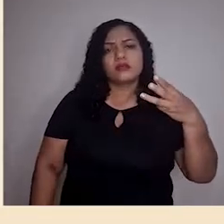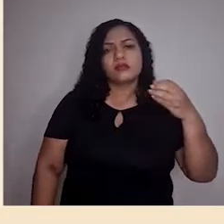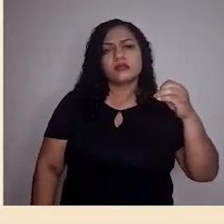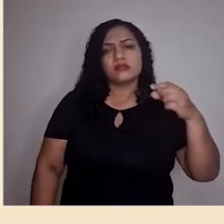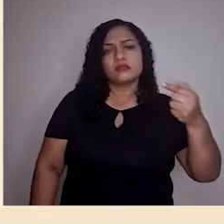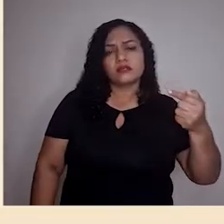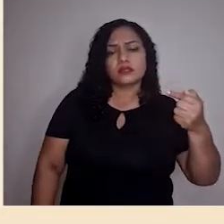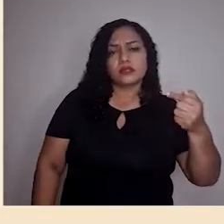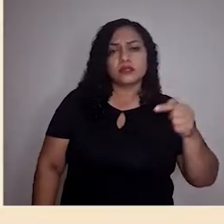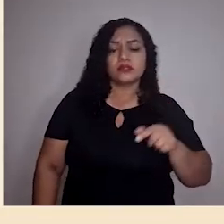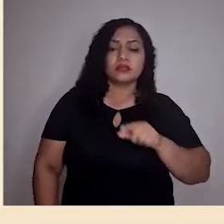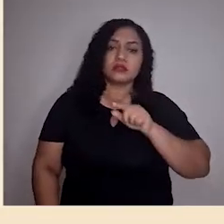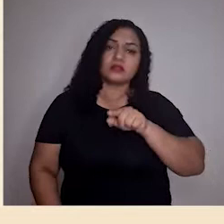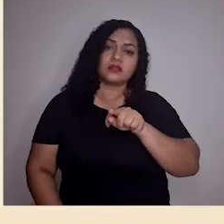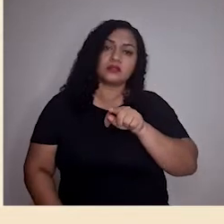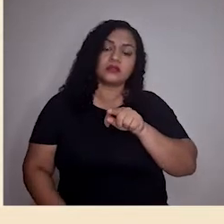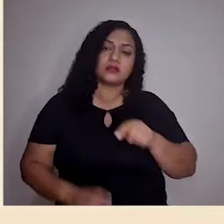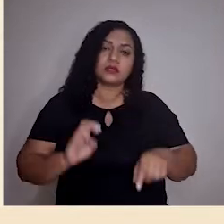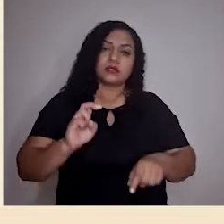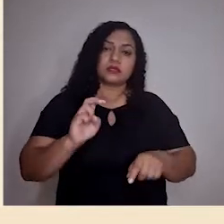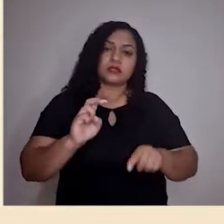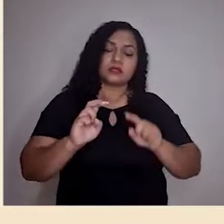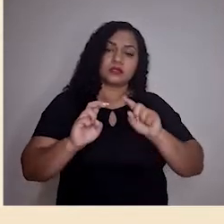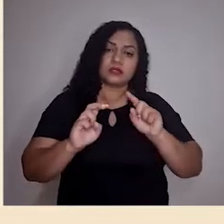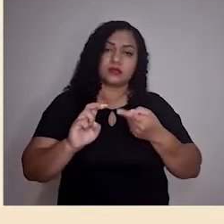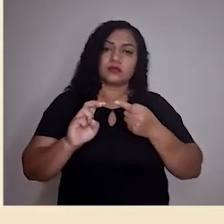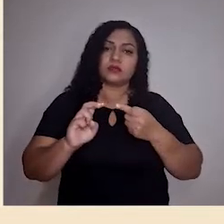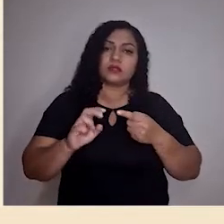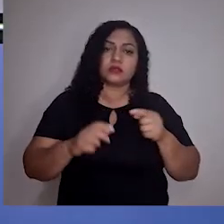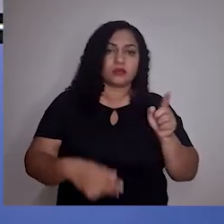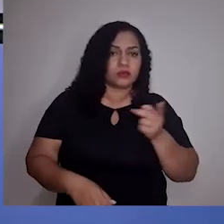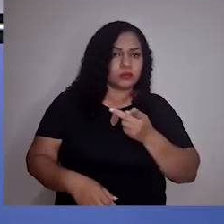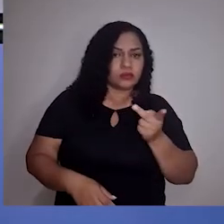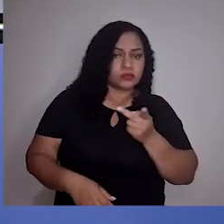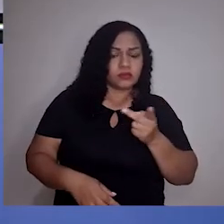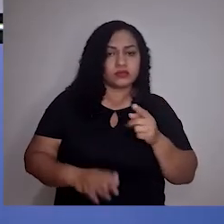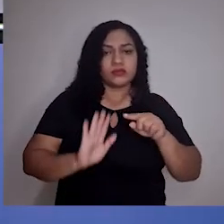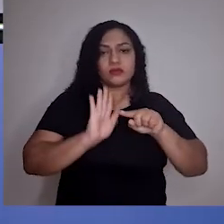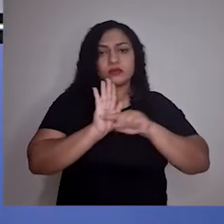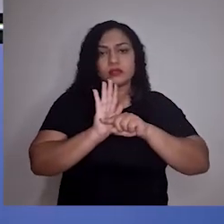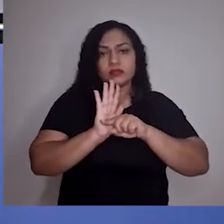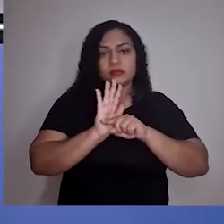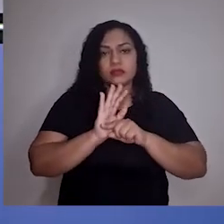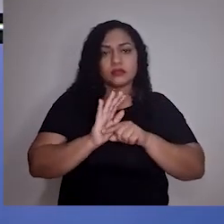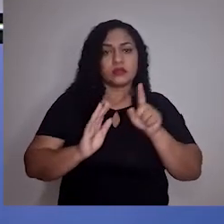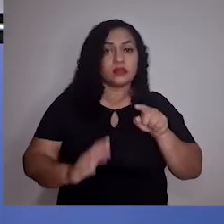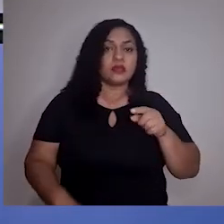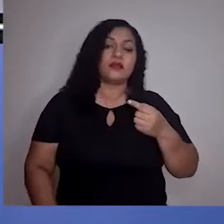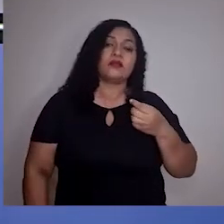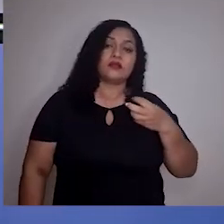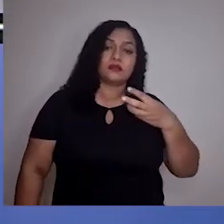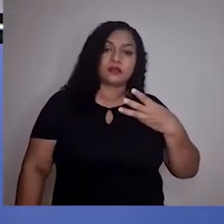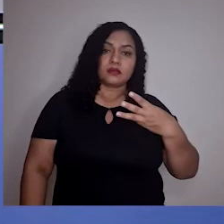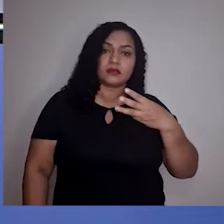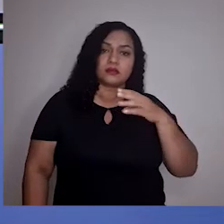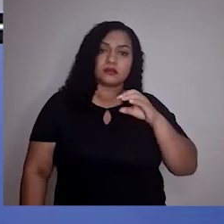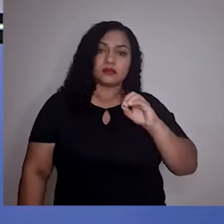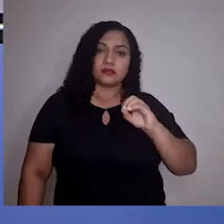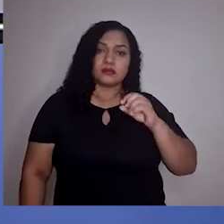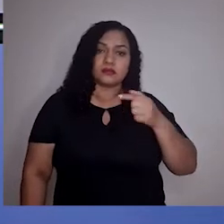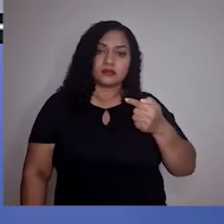5.307,60. O capital inicial foi de 5.000. Fazendo essa subtração, nós encontramos que os juros é de R$